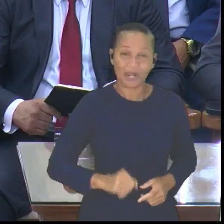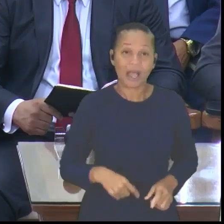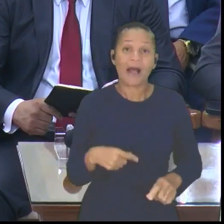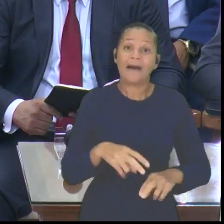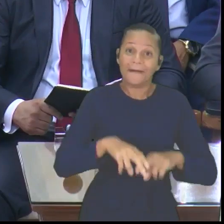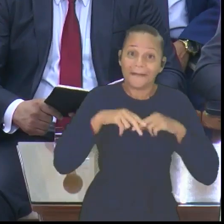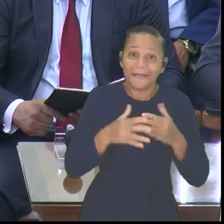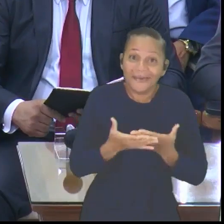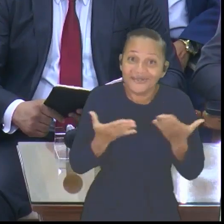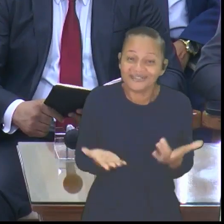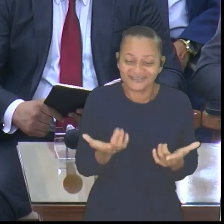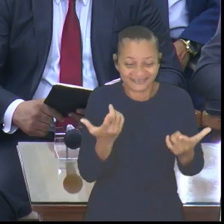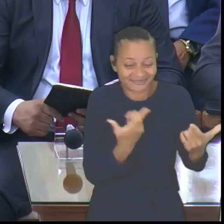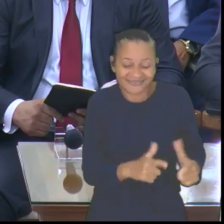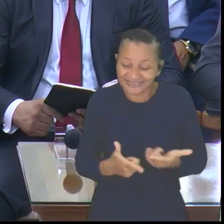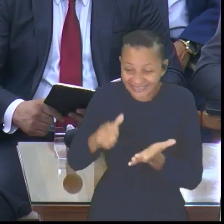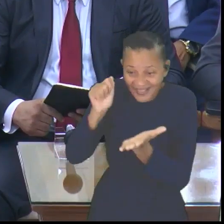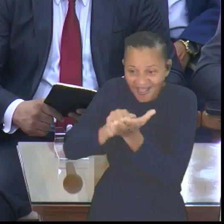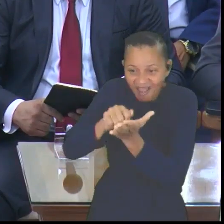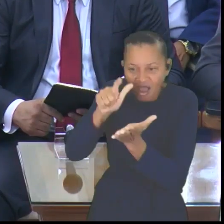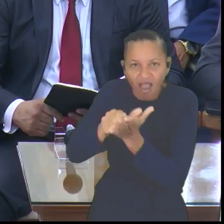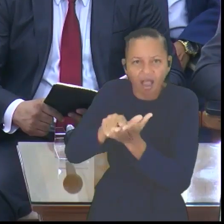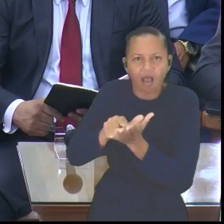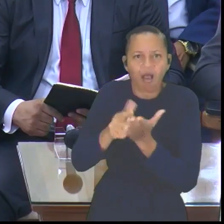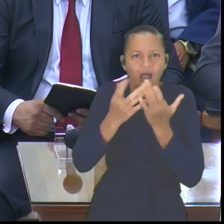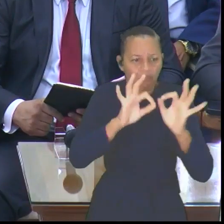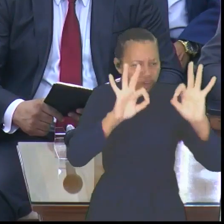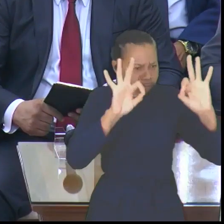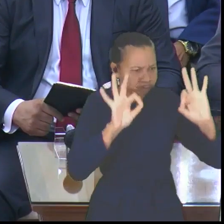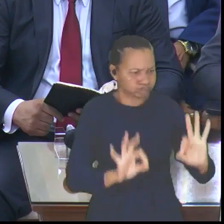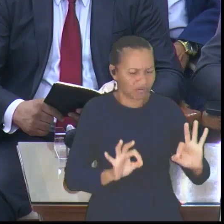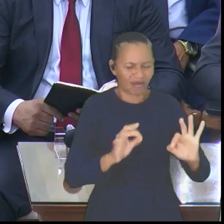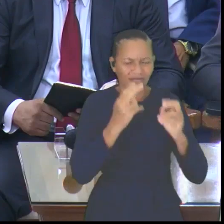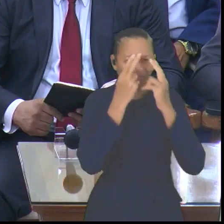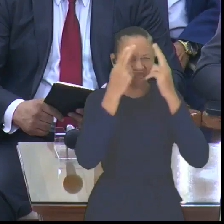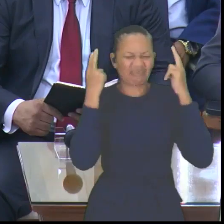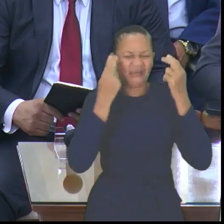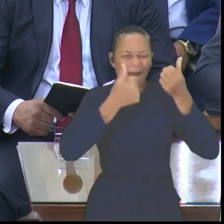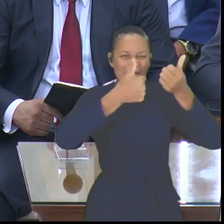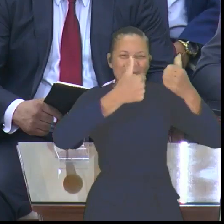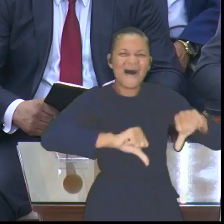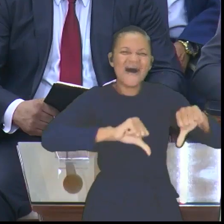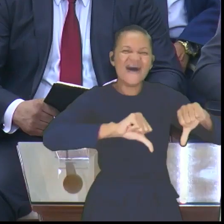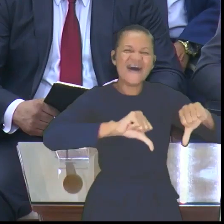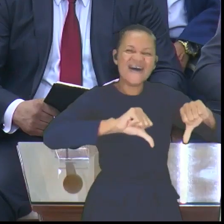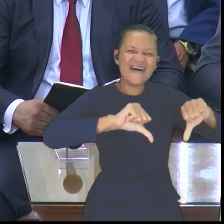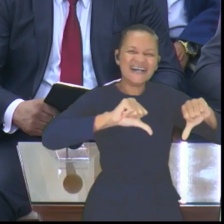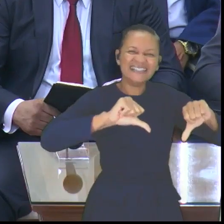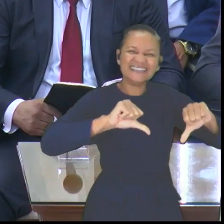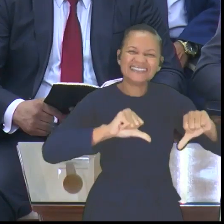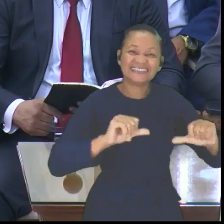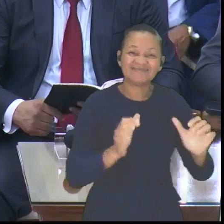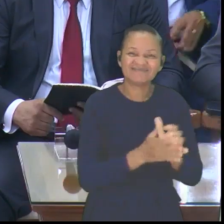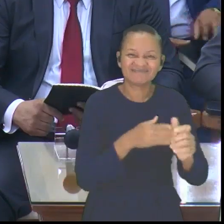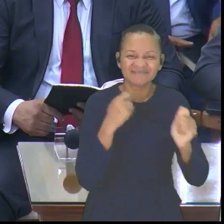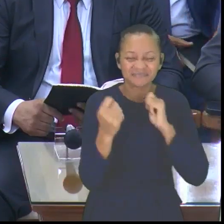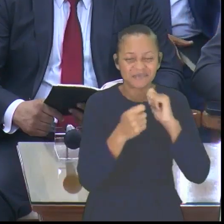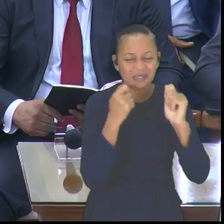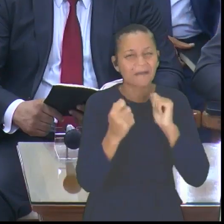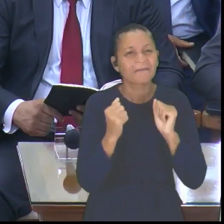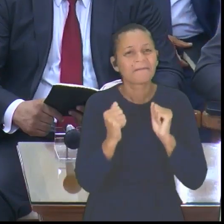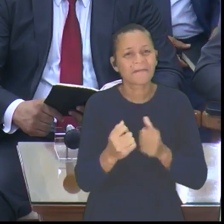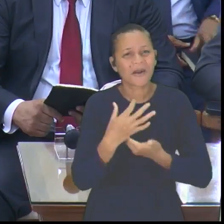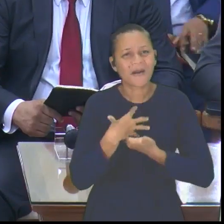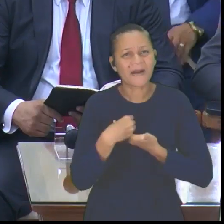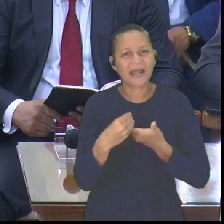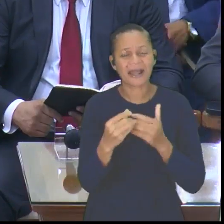na agenda de Deus, os planos de Herodes foram frustrados. Aleluia! Você pode dizer amém